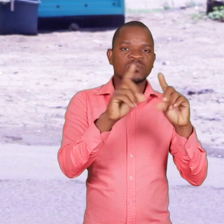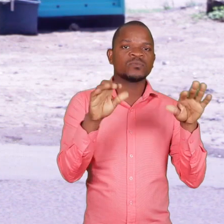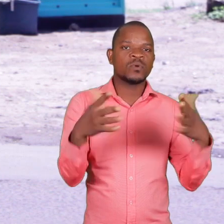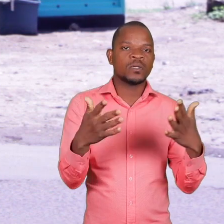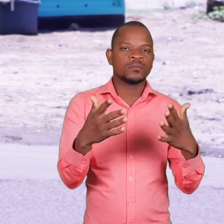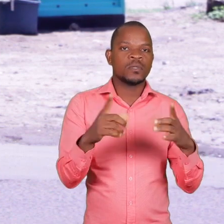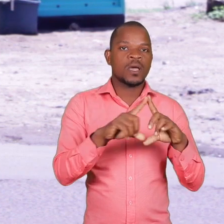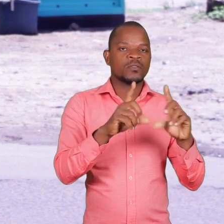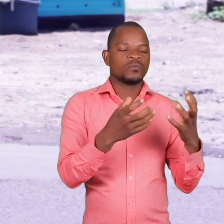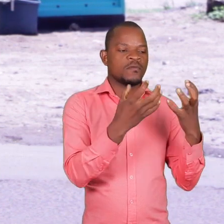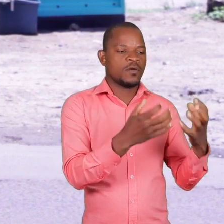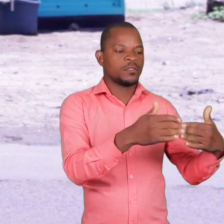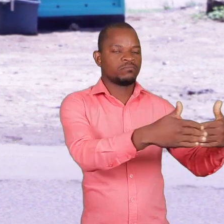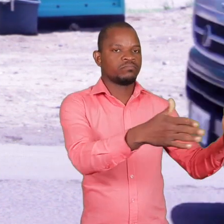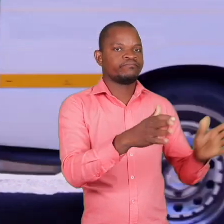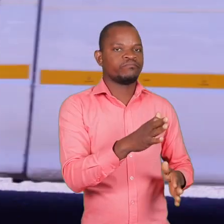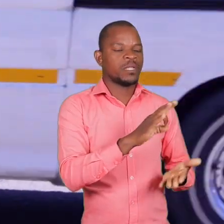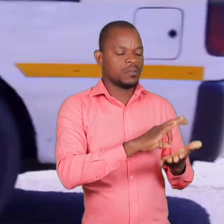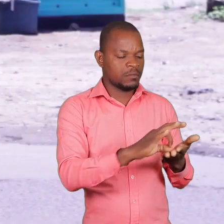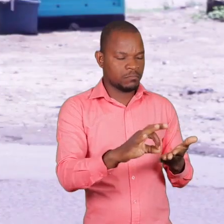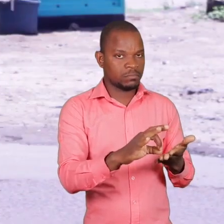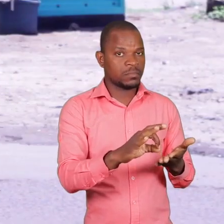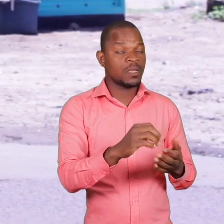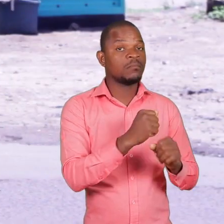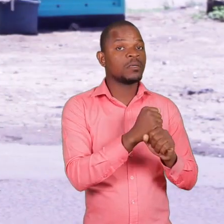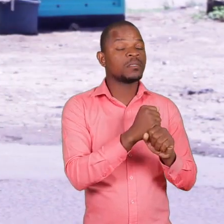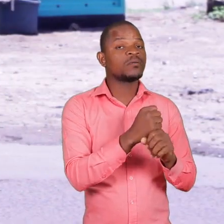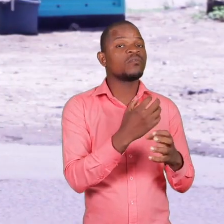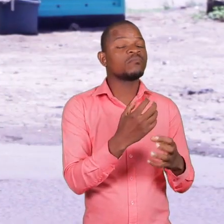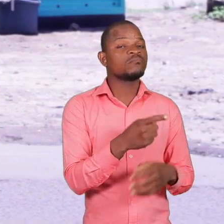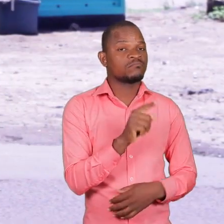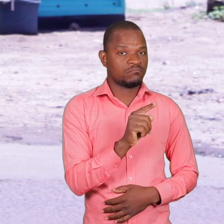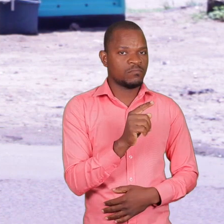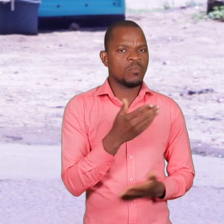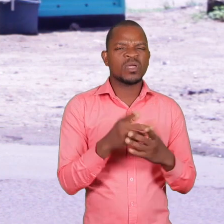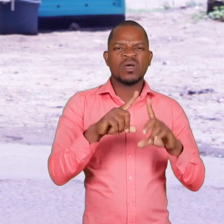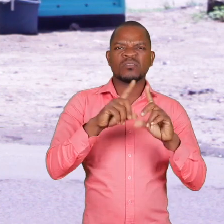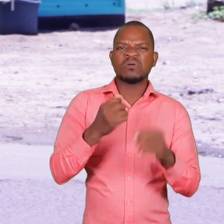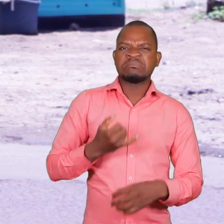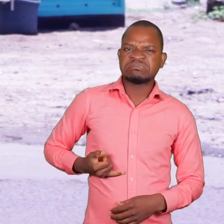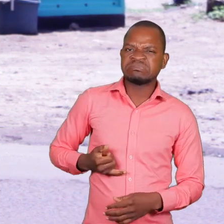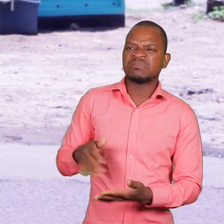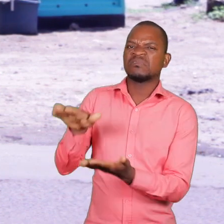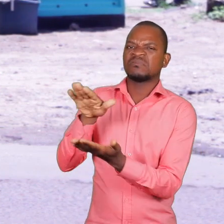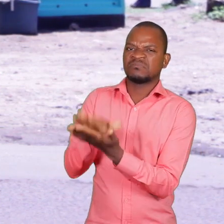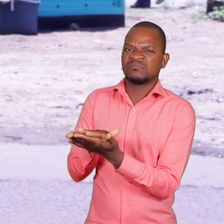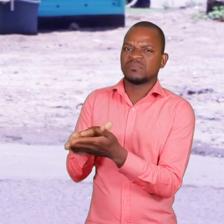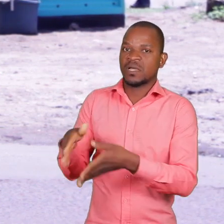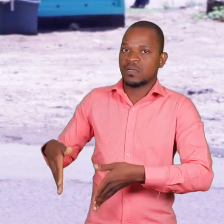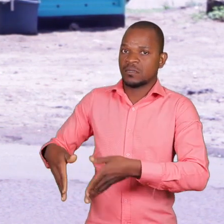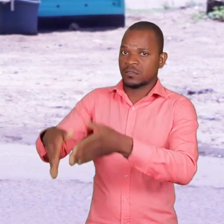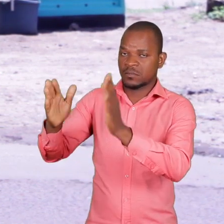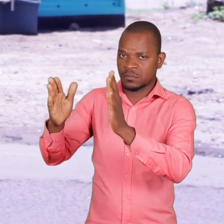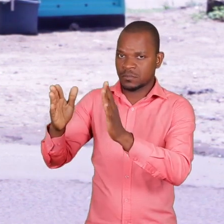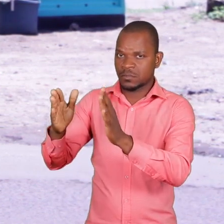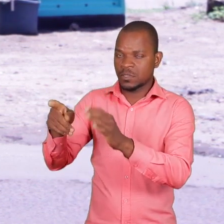de uma casa de banho limpa, segura e privada para a nossa saúde. Bom, o fecalismo a céu aberto é 4 vezes